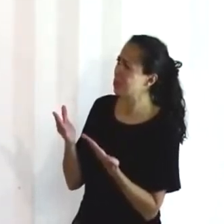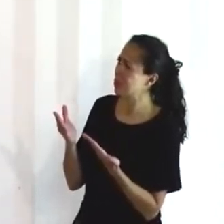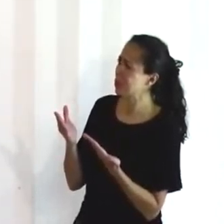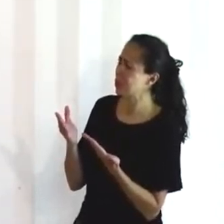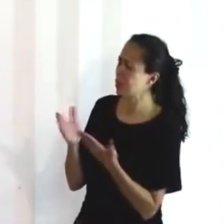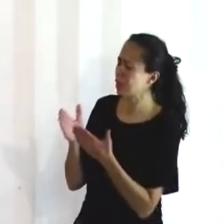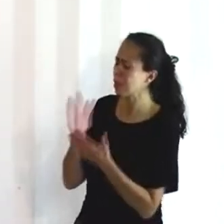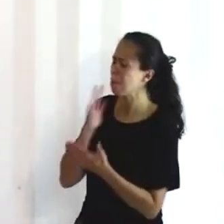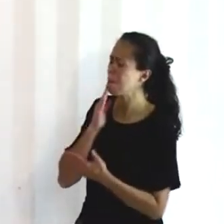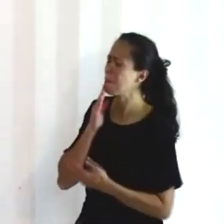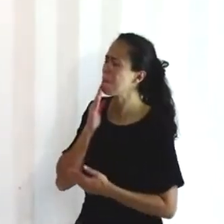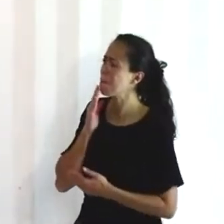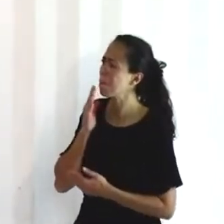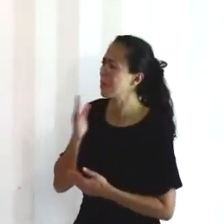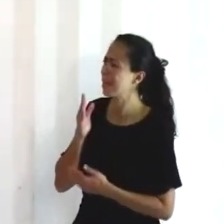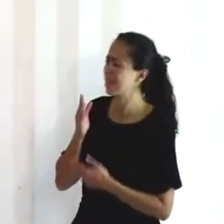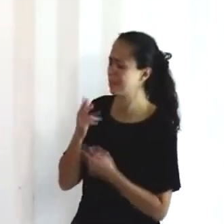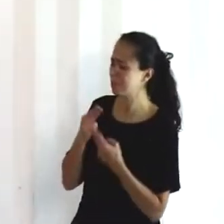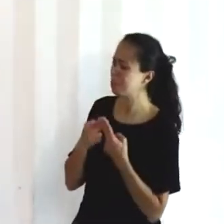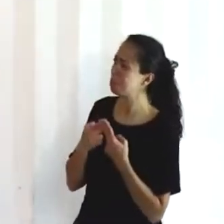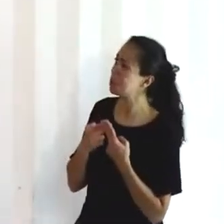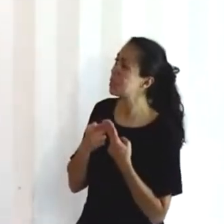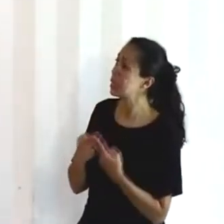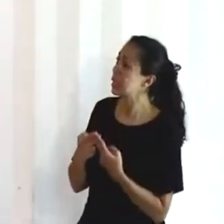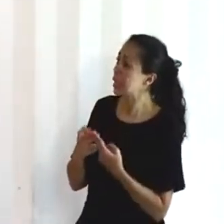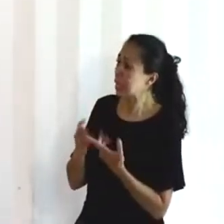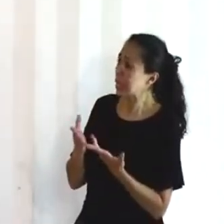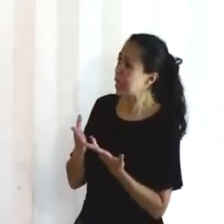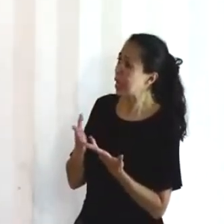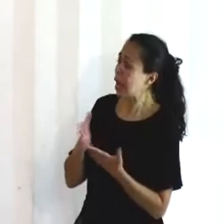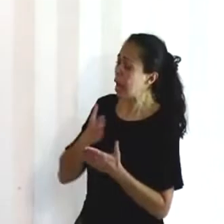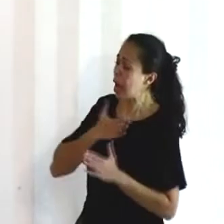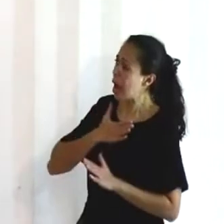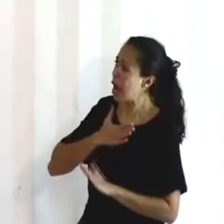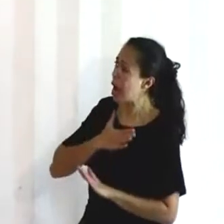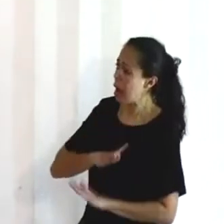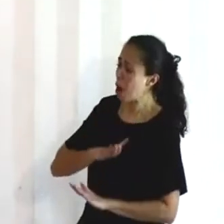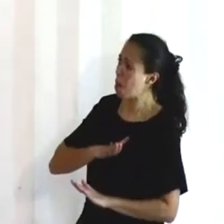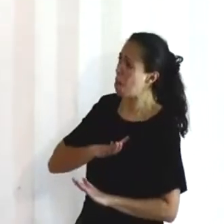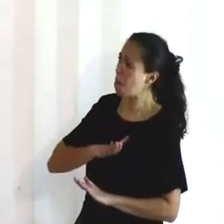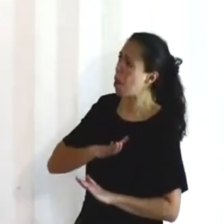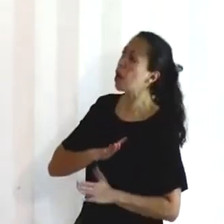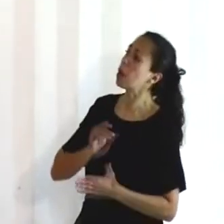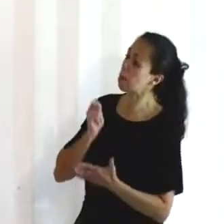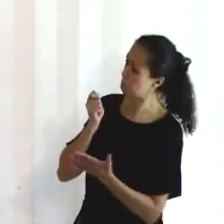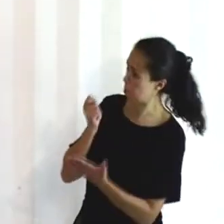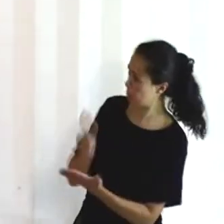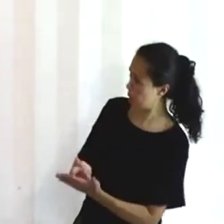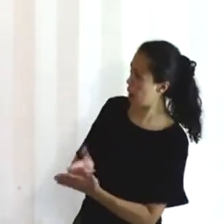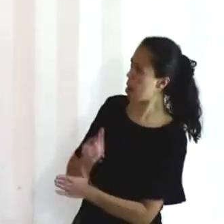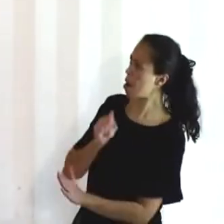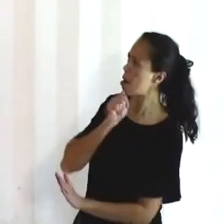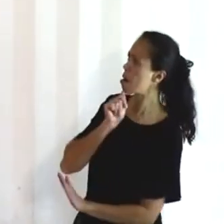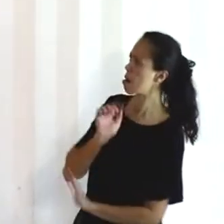rogou: sê paciente comigo, e tudo te pagarei. E o senhor daquele